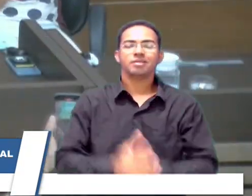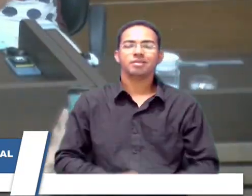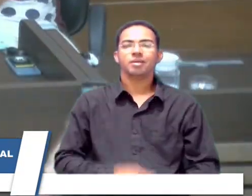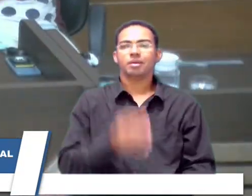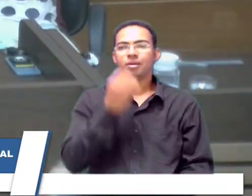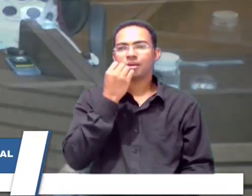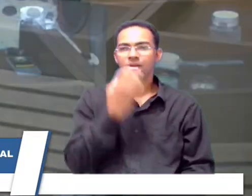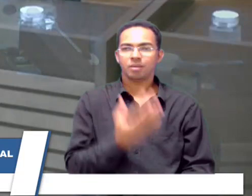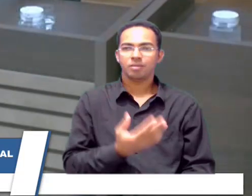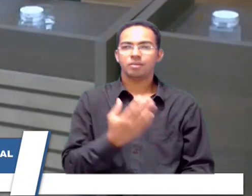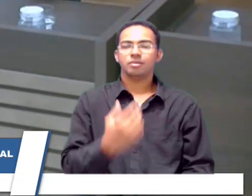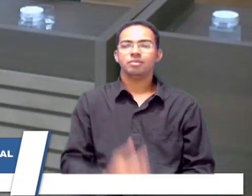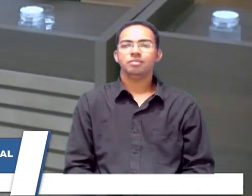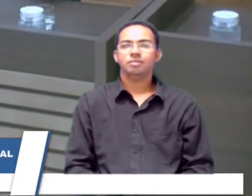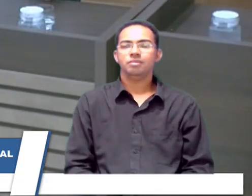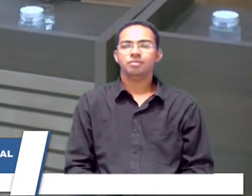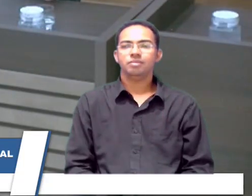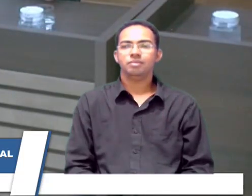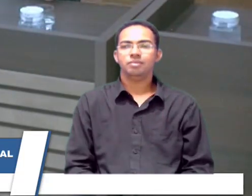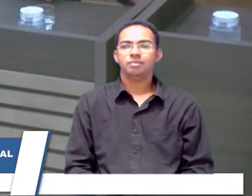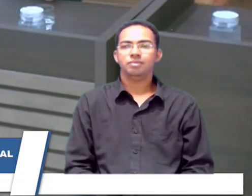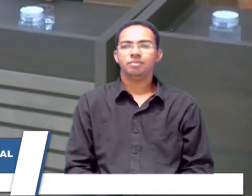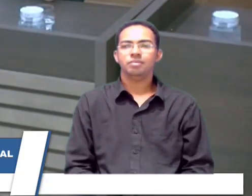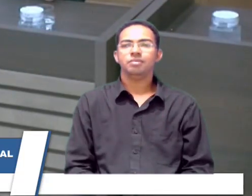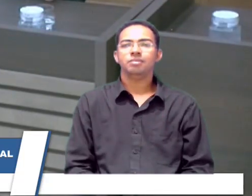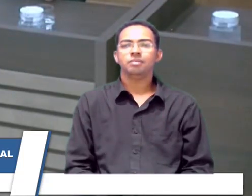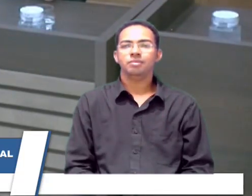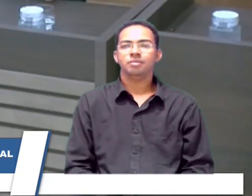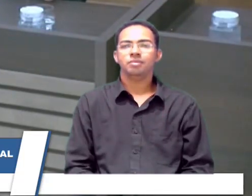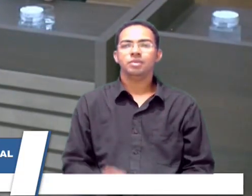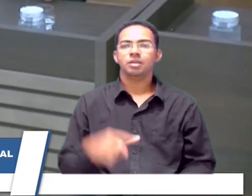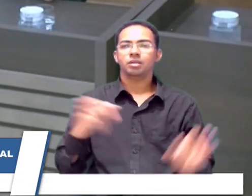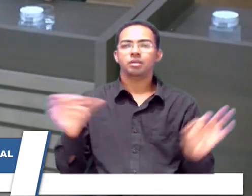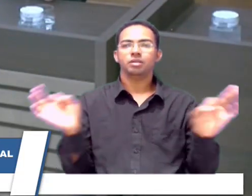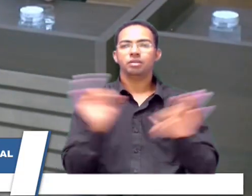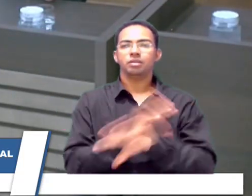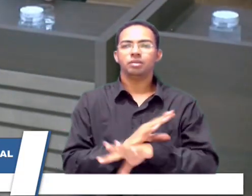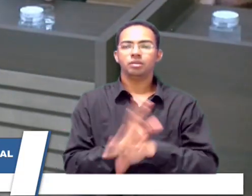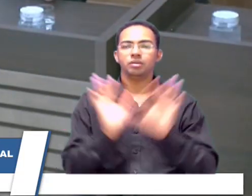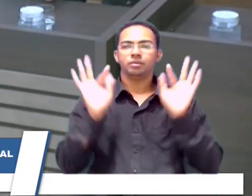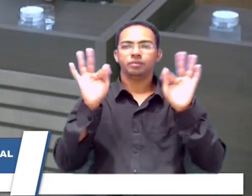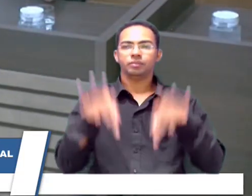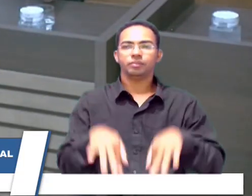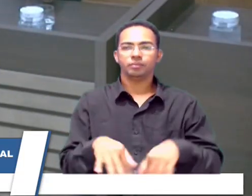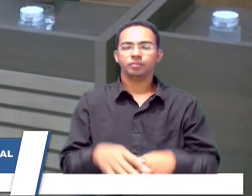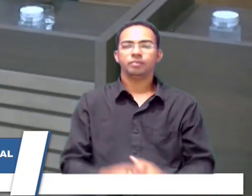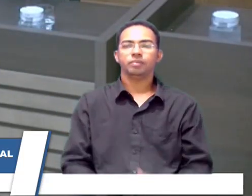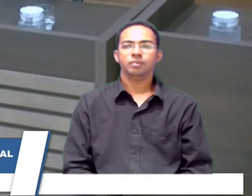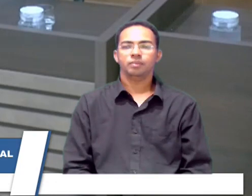Obrigado. Nossa audiência pública está encerrada, por favor.